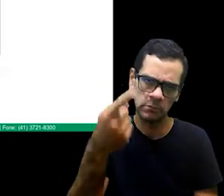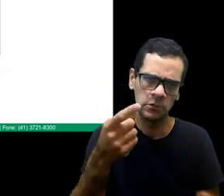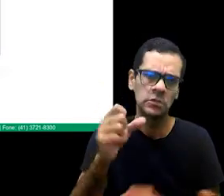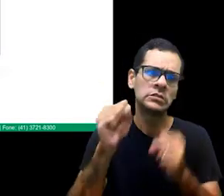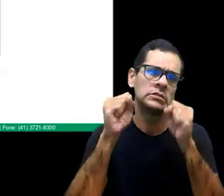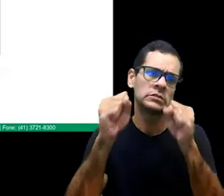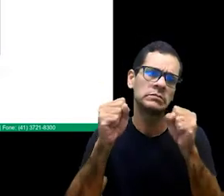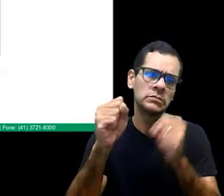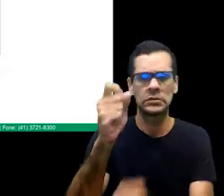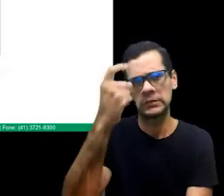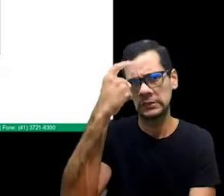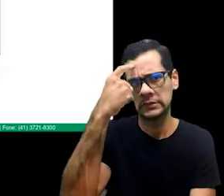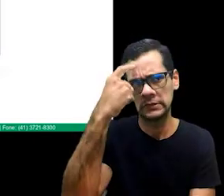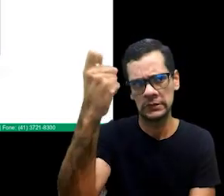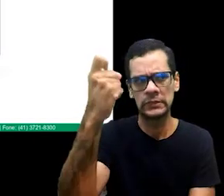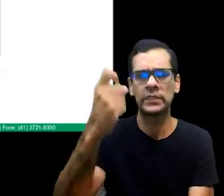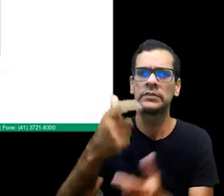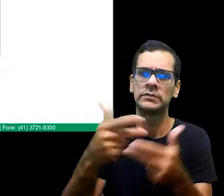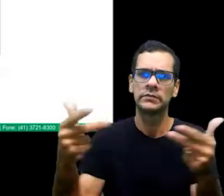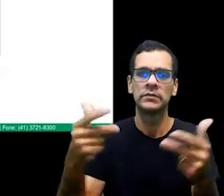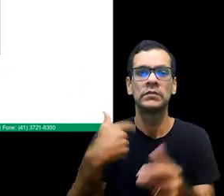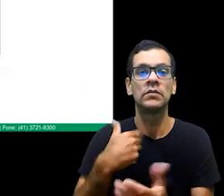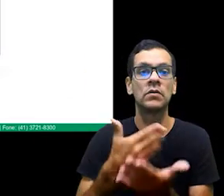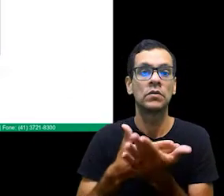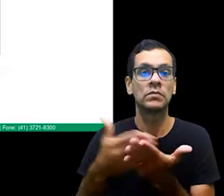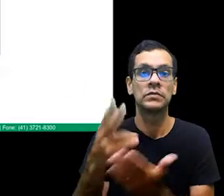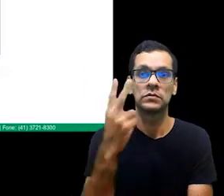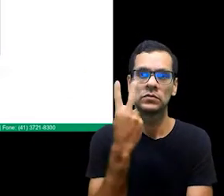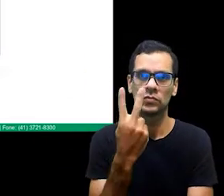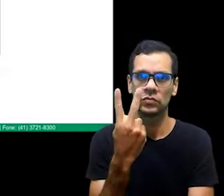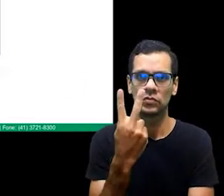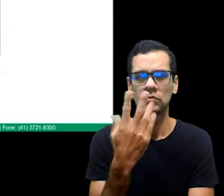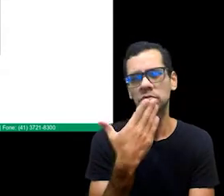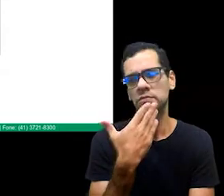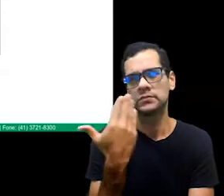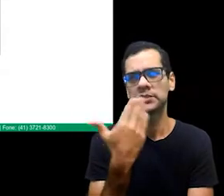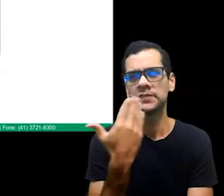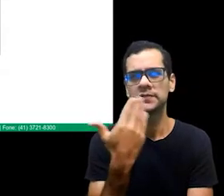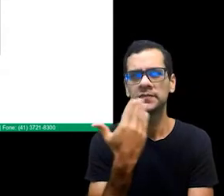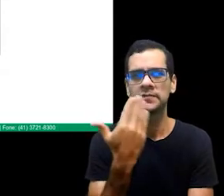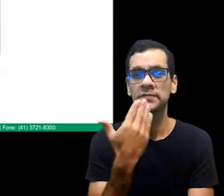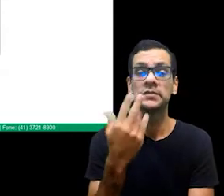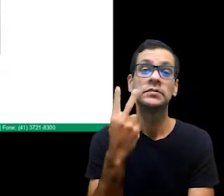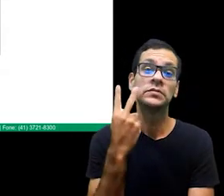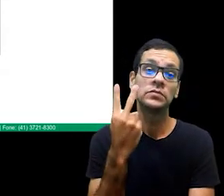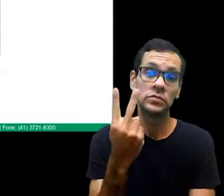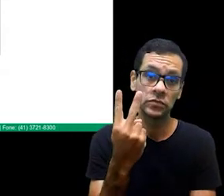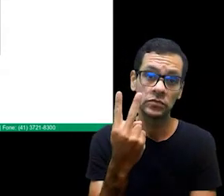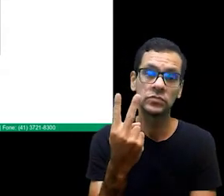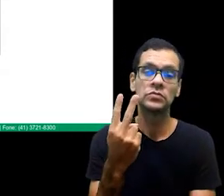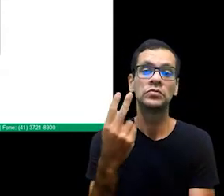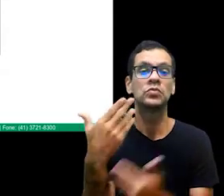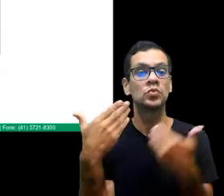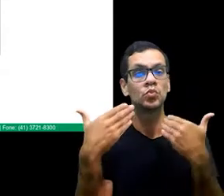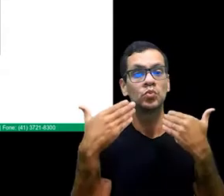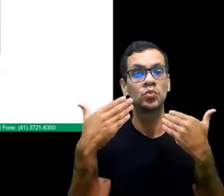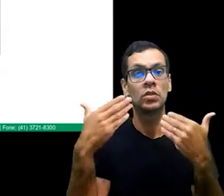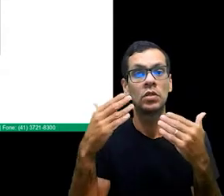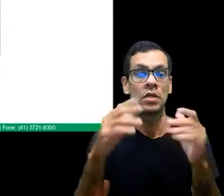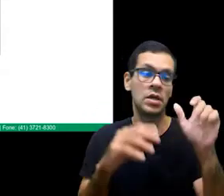depois estender a ideia para muitos corpos. Então vamos começar com 2, que fica mais fácil, 2 corpos que são